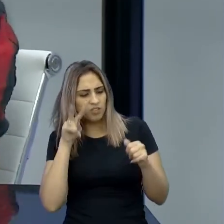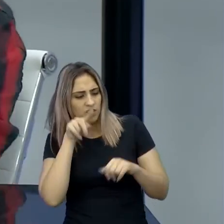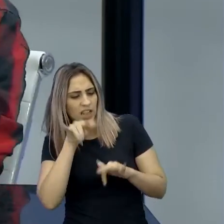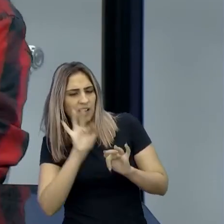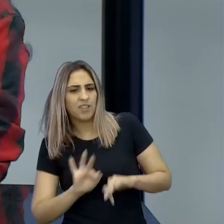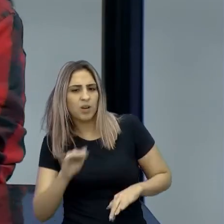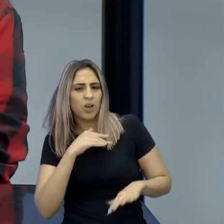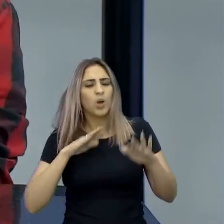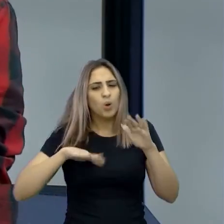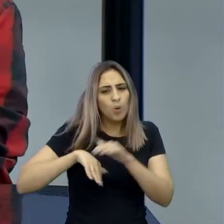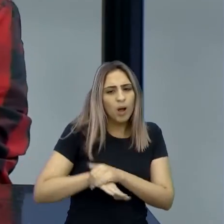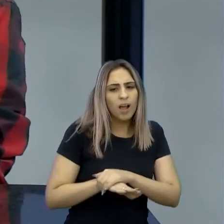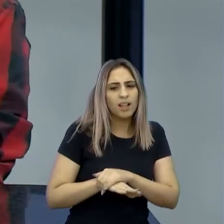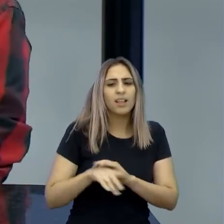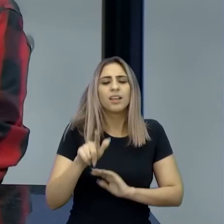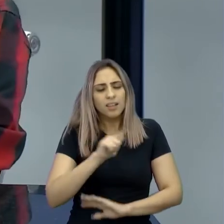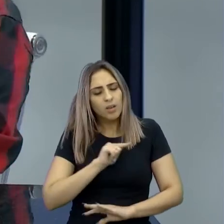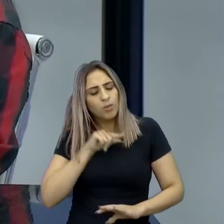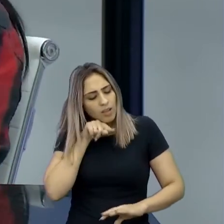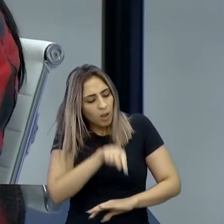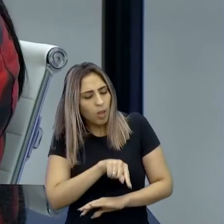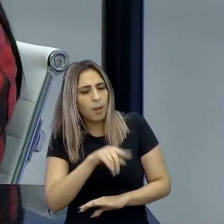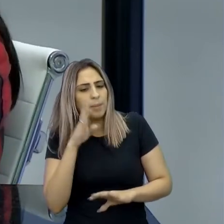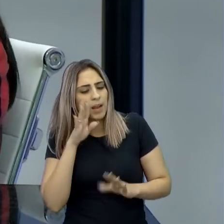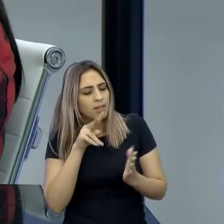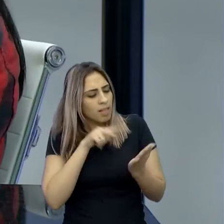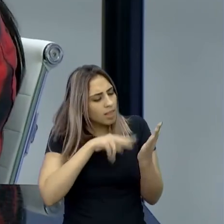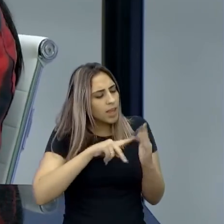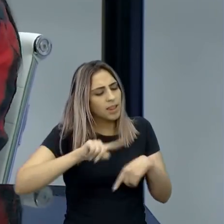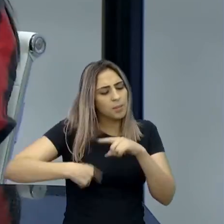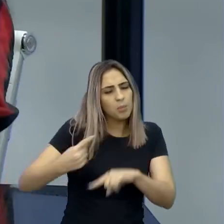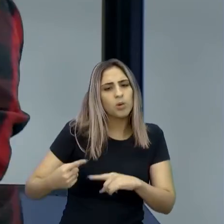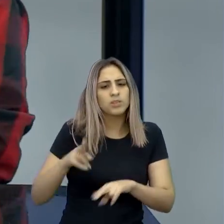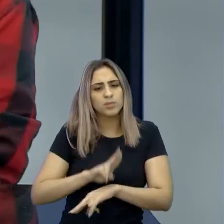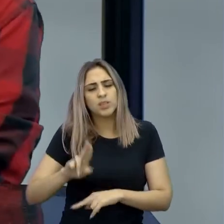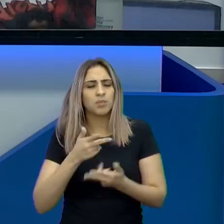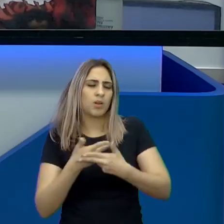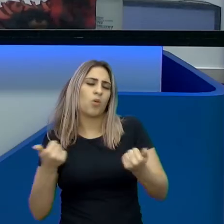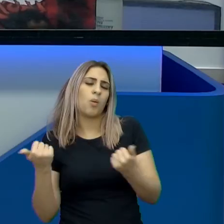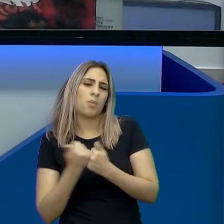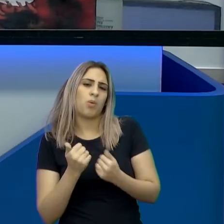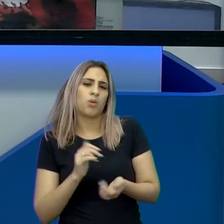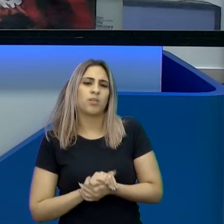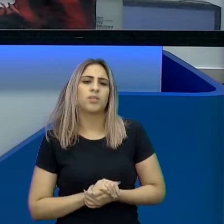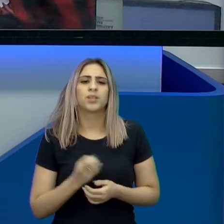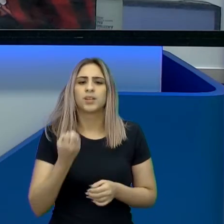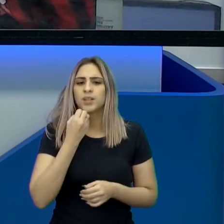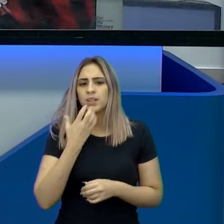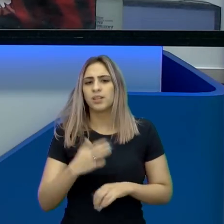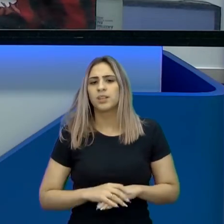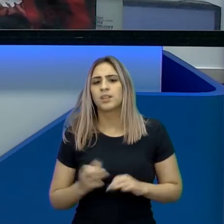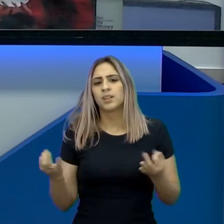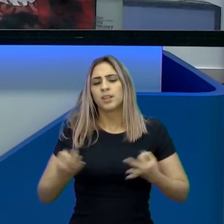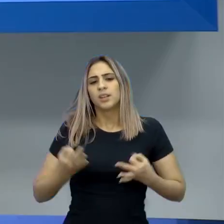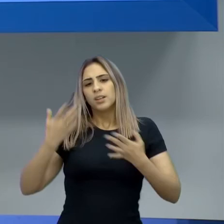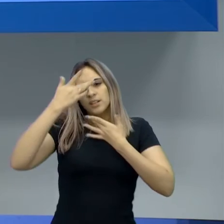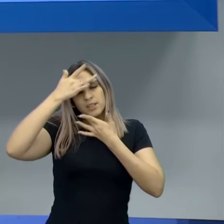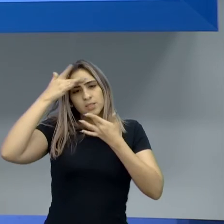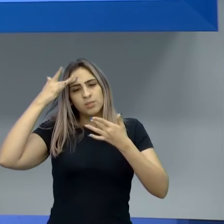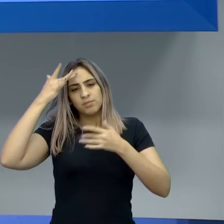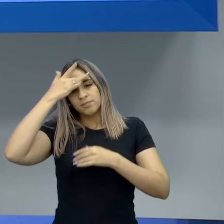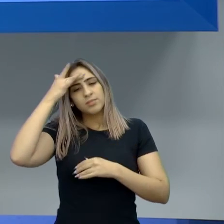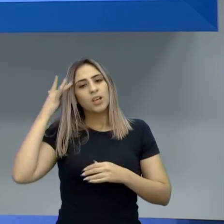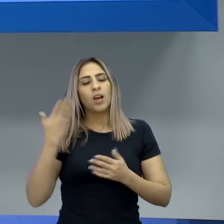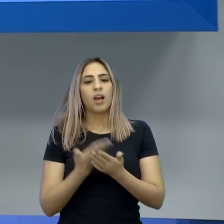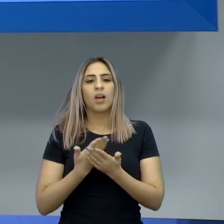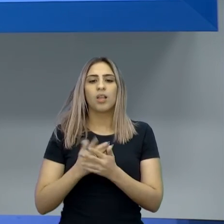faculdade, eu guardei e eu tenho lá para consultar depois, para usar como um apoio, assim. Muito bem. Perfeito. Galerinha, o nosso tempo